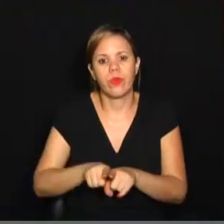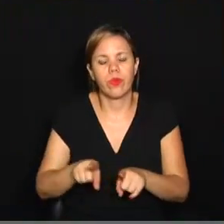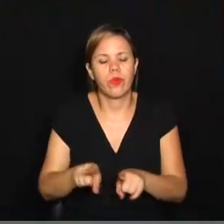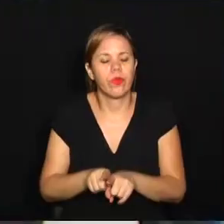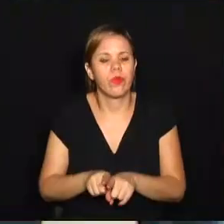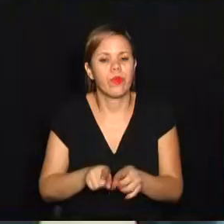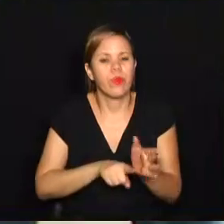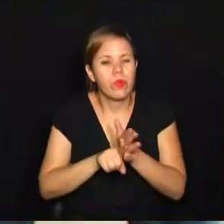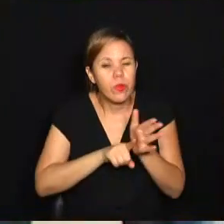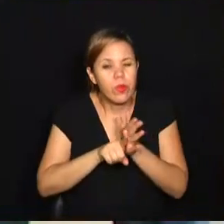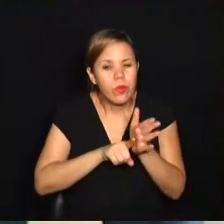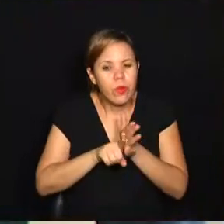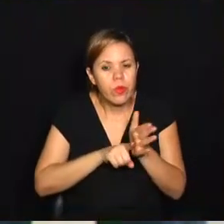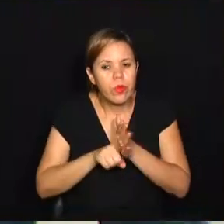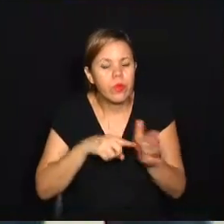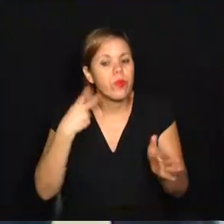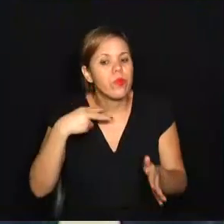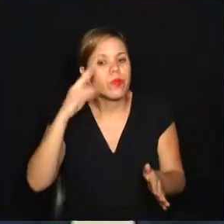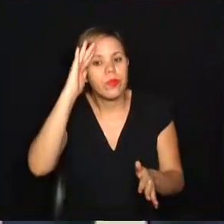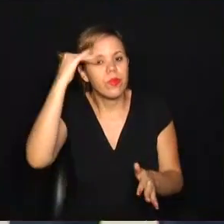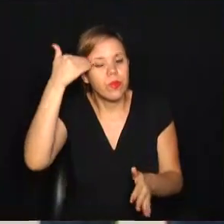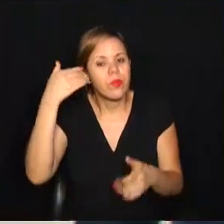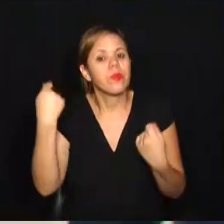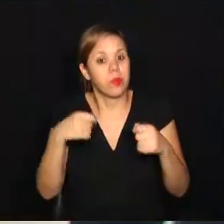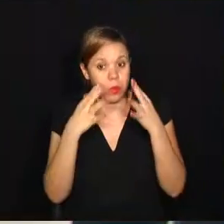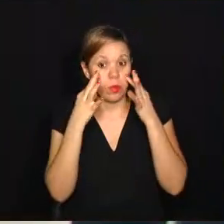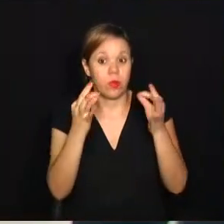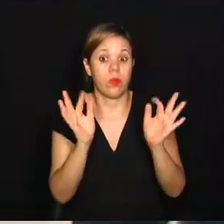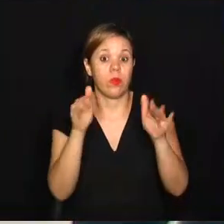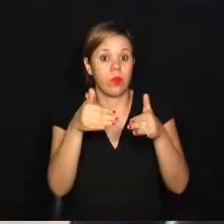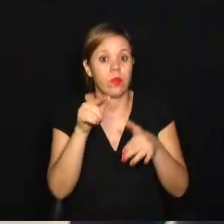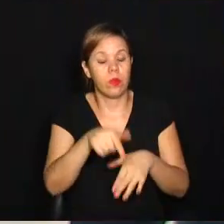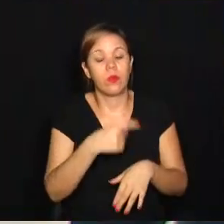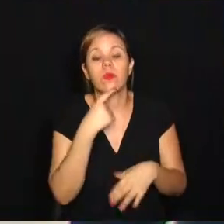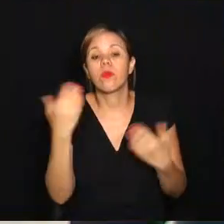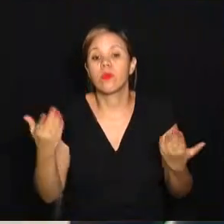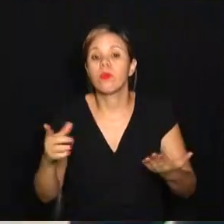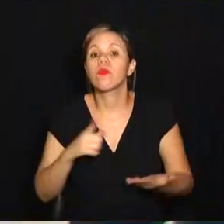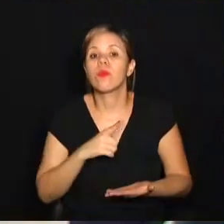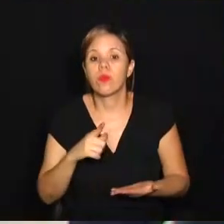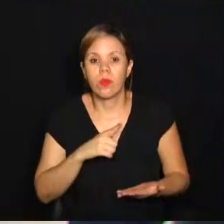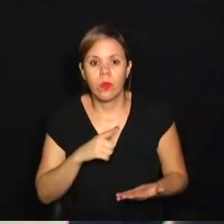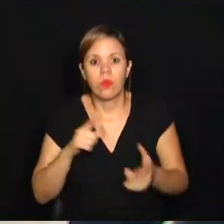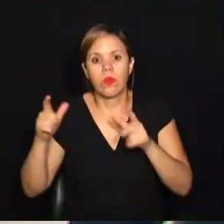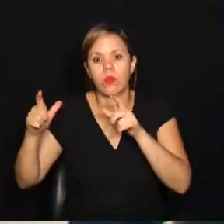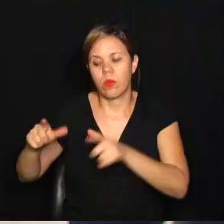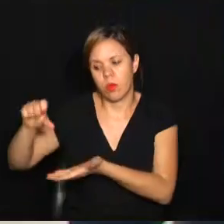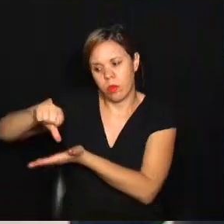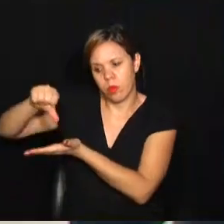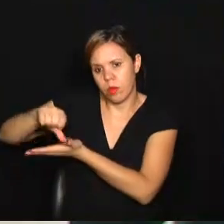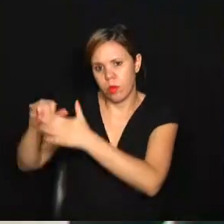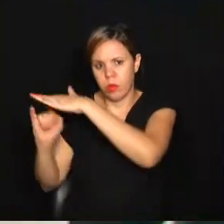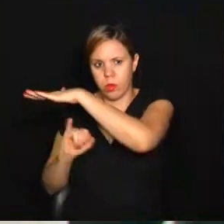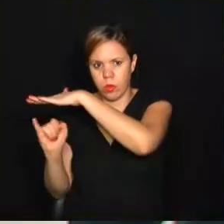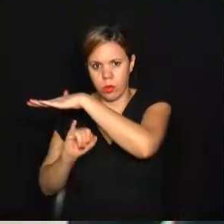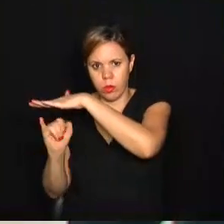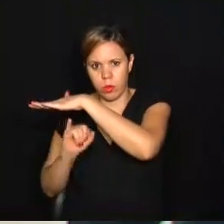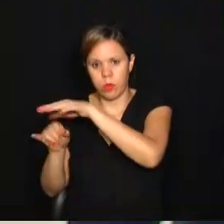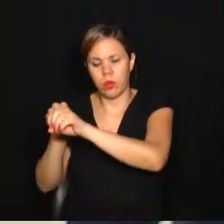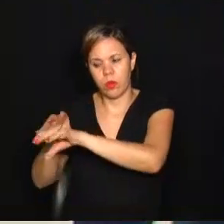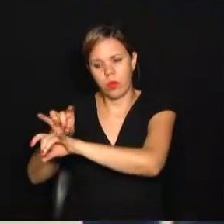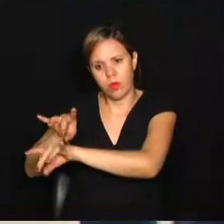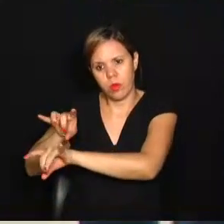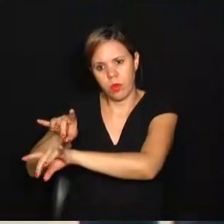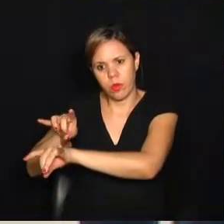segundo o vereador Pedro Tourinho, precisa de atenção. Campinas hoje tem um campus desse instituto que faz educação